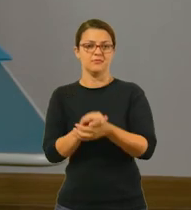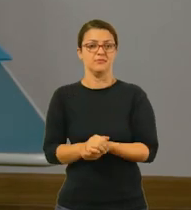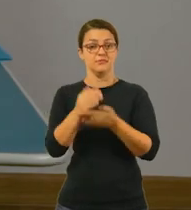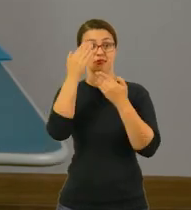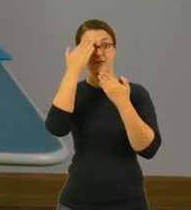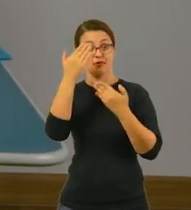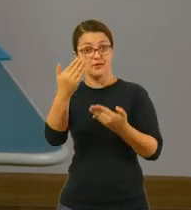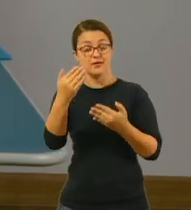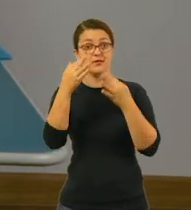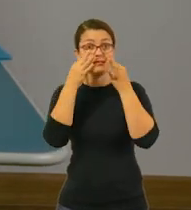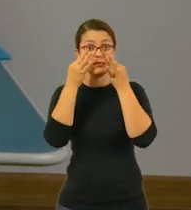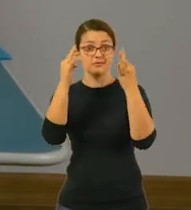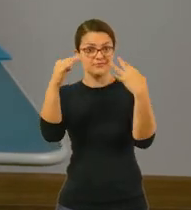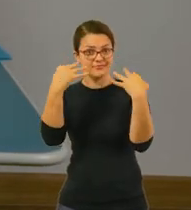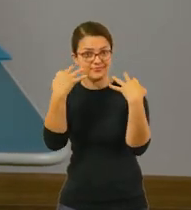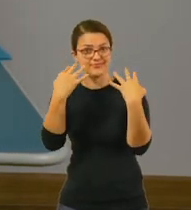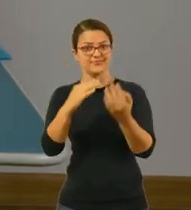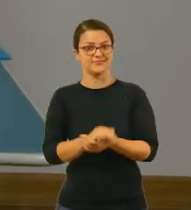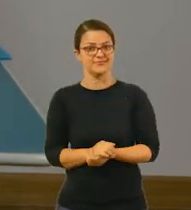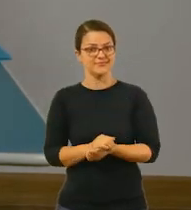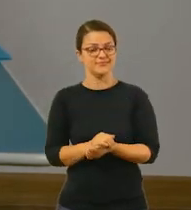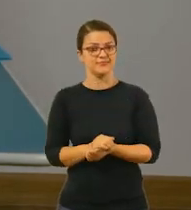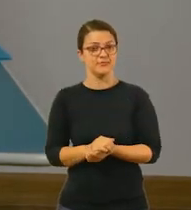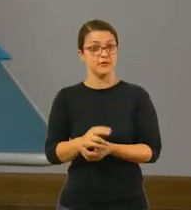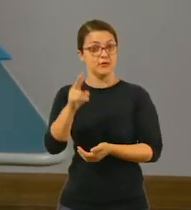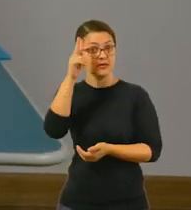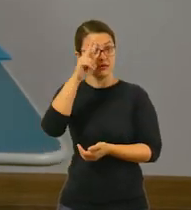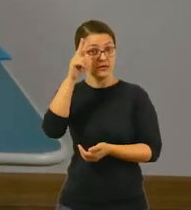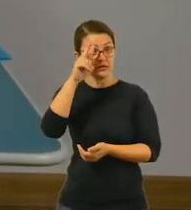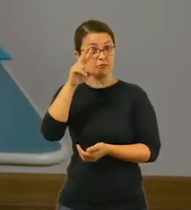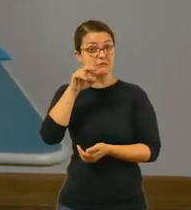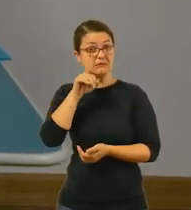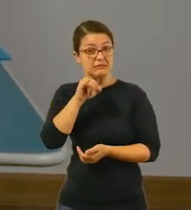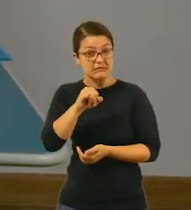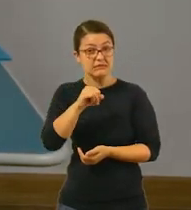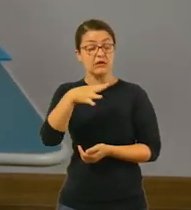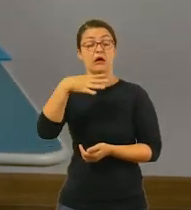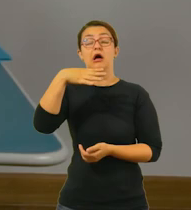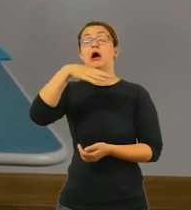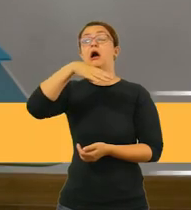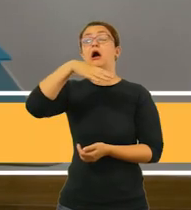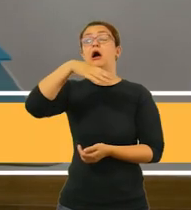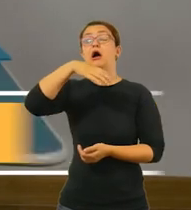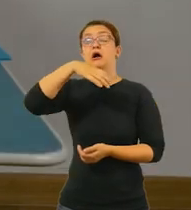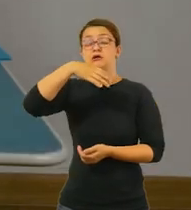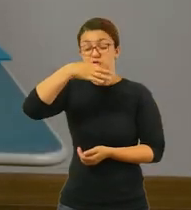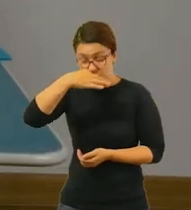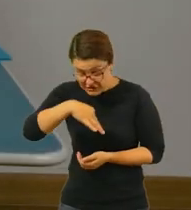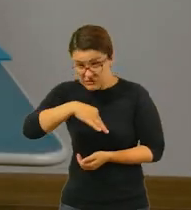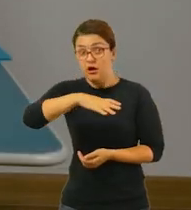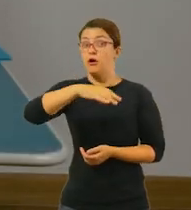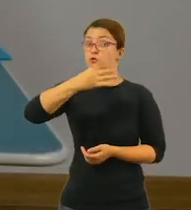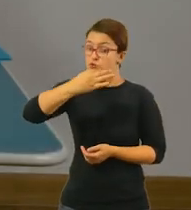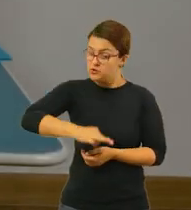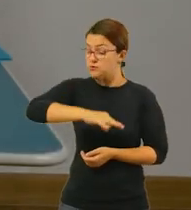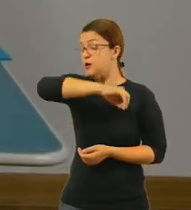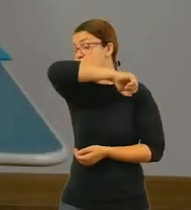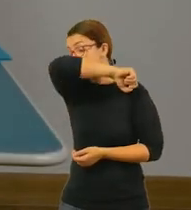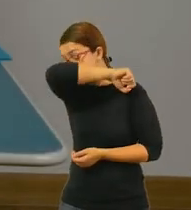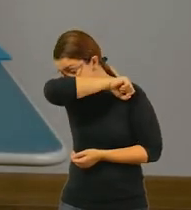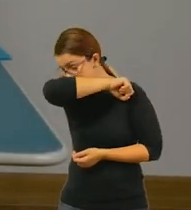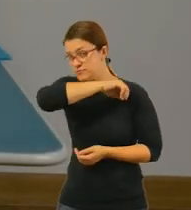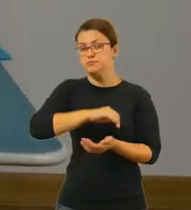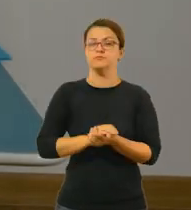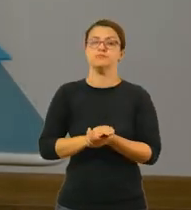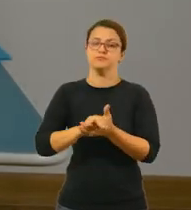bom? Obrigada pela atenção. Não se esqueçam, olha, se for espirrar, tchim, no bracinho, tá bom?